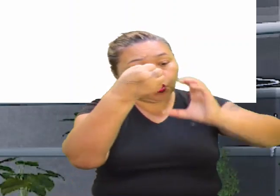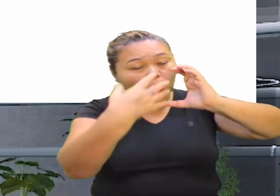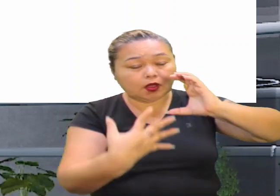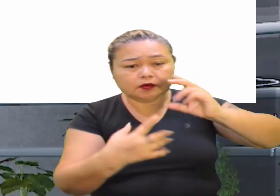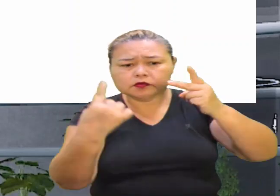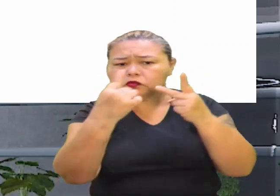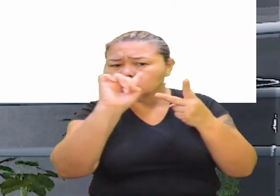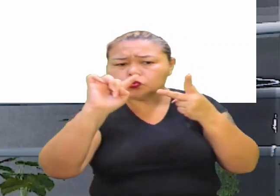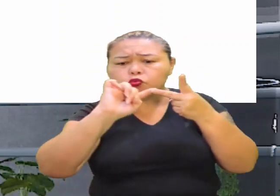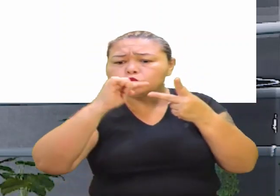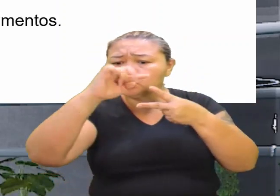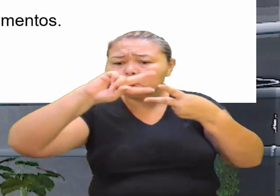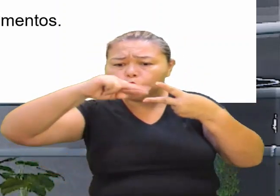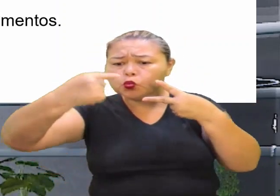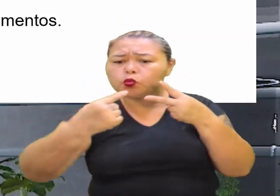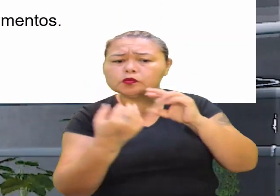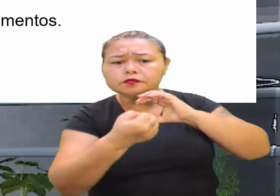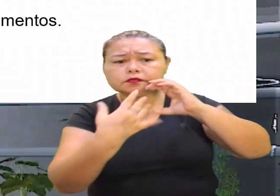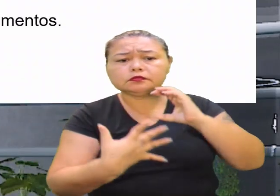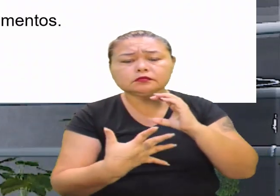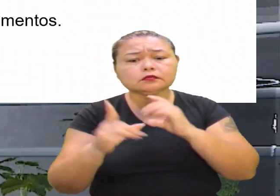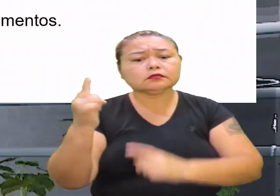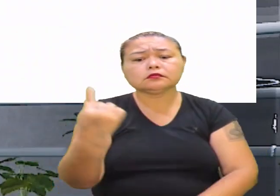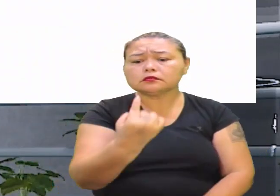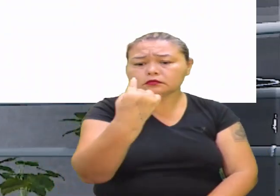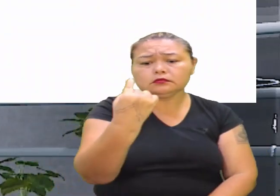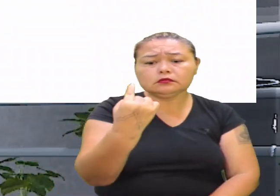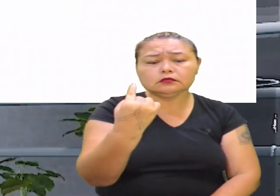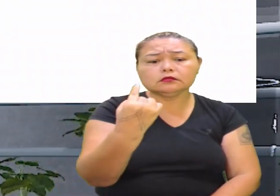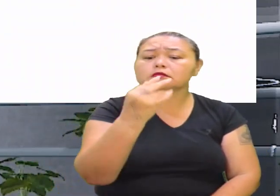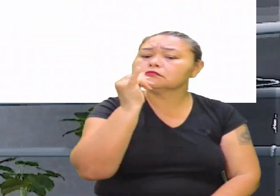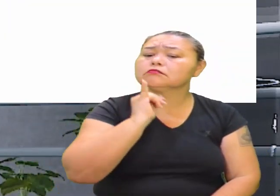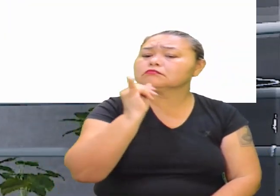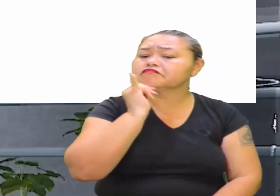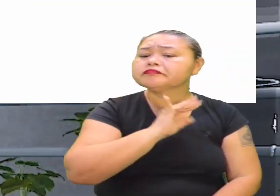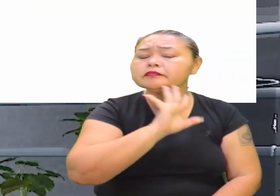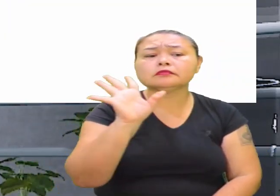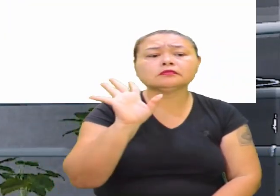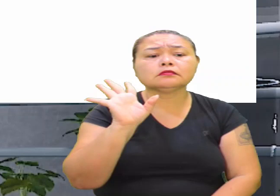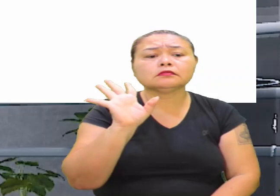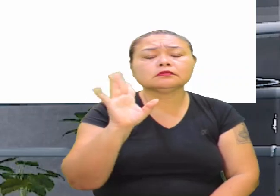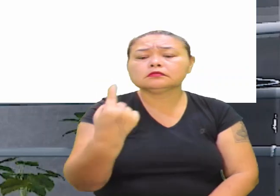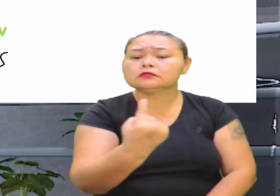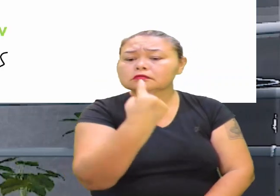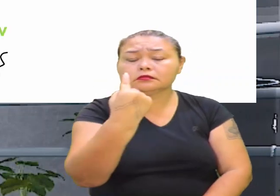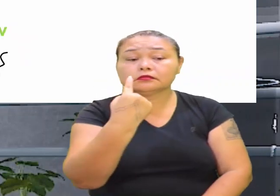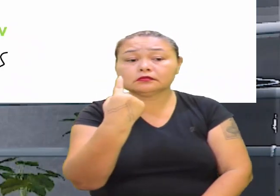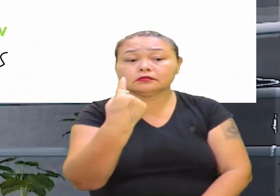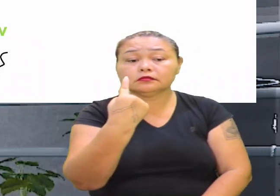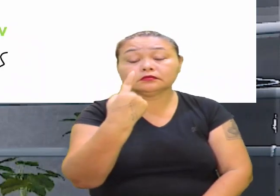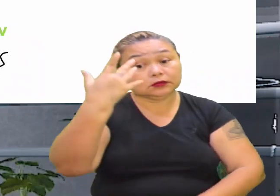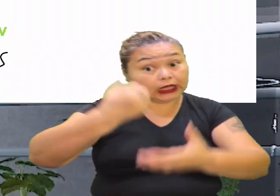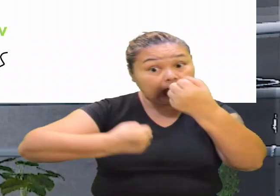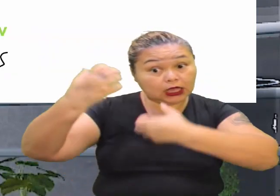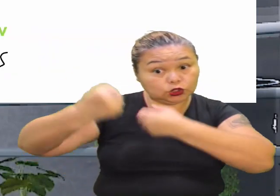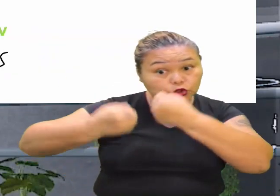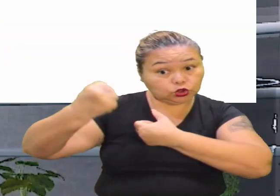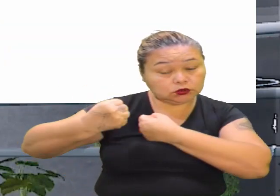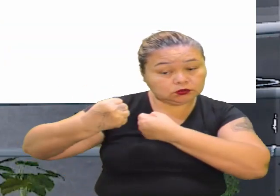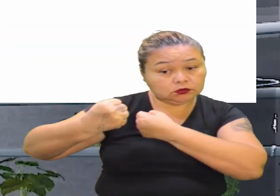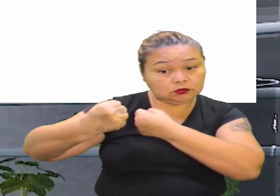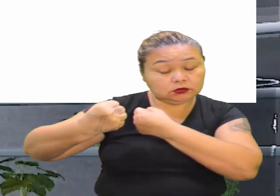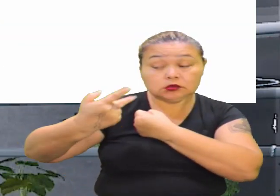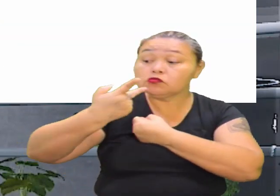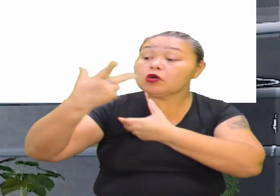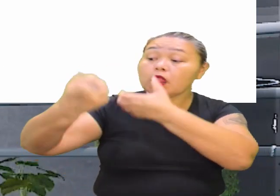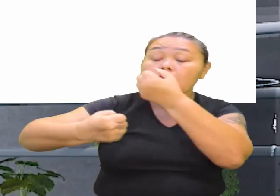exemplo, só quando a gente fala de um caráter, por exemplo, só leite, eu só vou envolver leite, eu estou falando de quê,